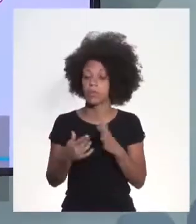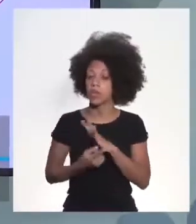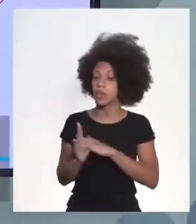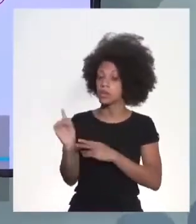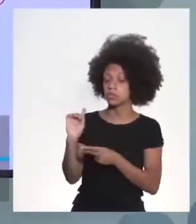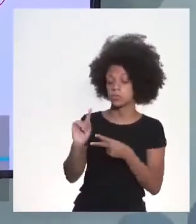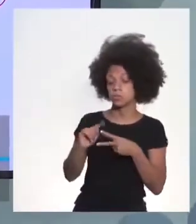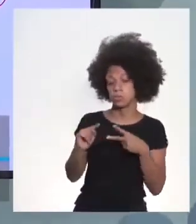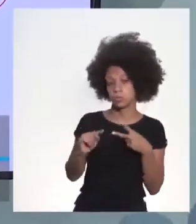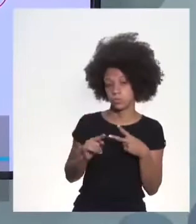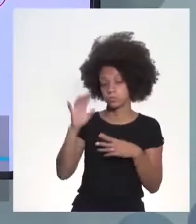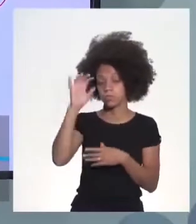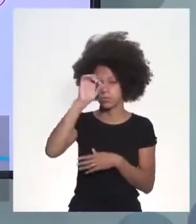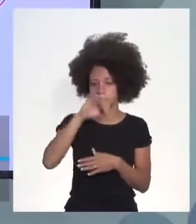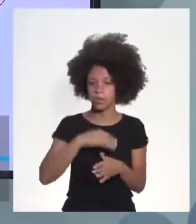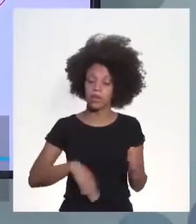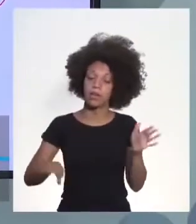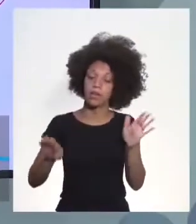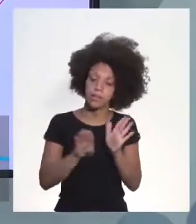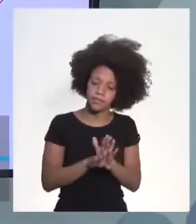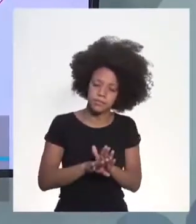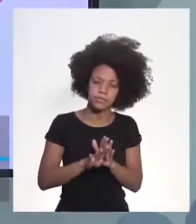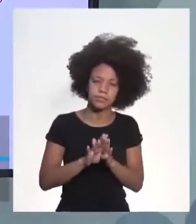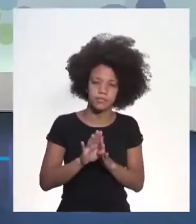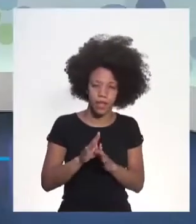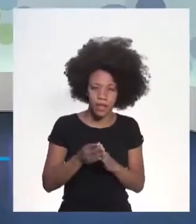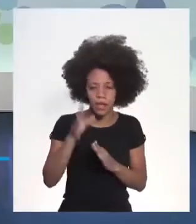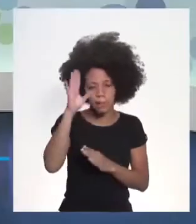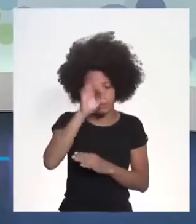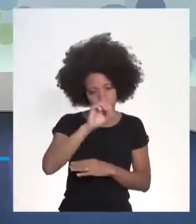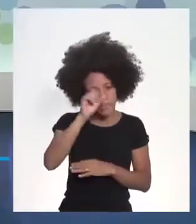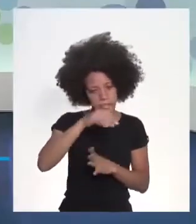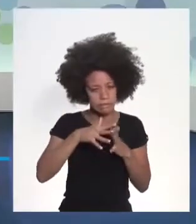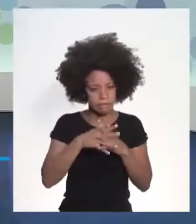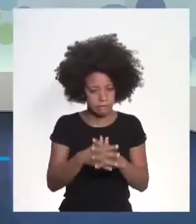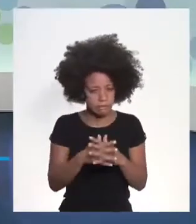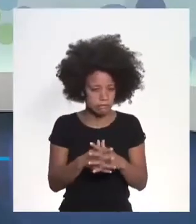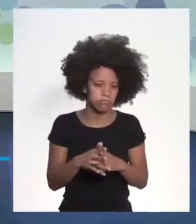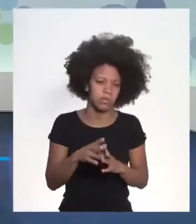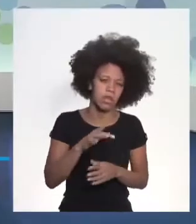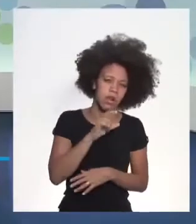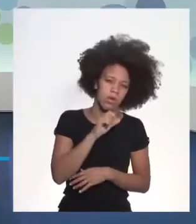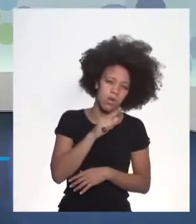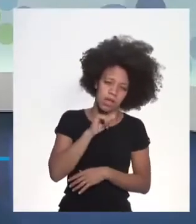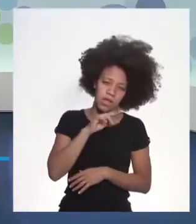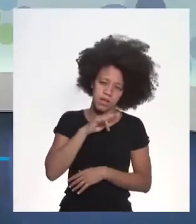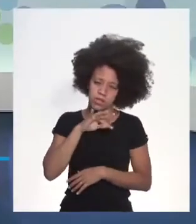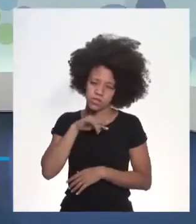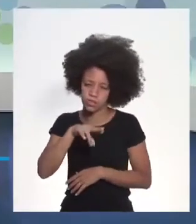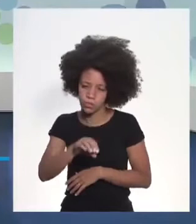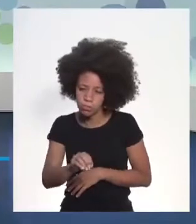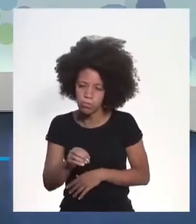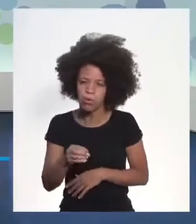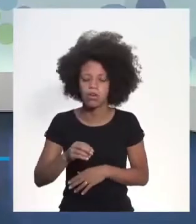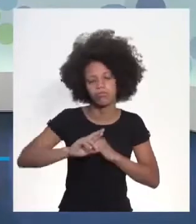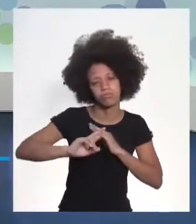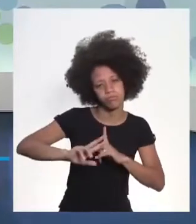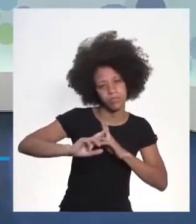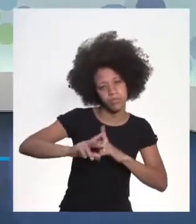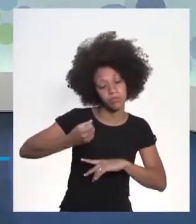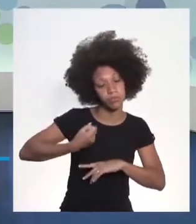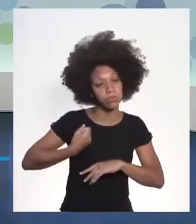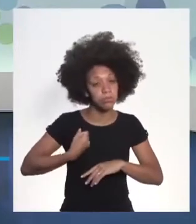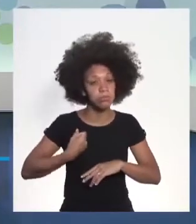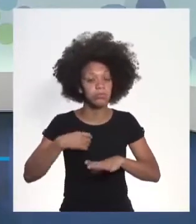que vocês aprenderam até vocês verem coisas mais complexas né como o logaritmo dúvida diferencial e integral e vamos